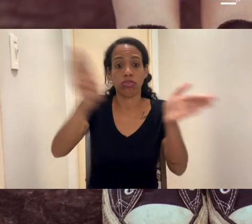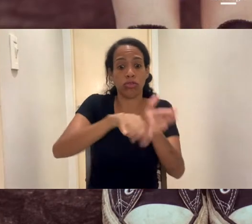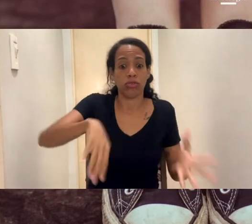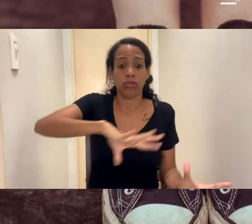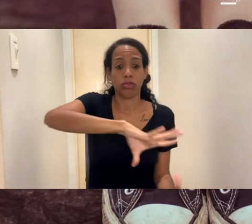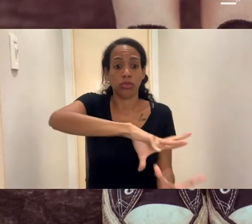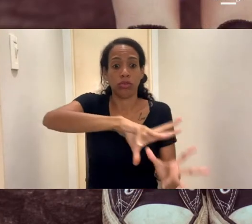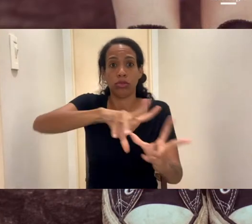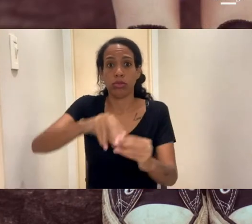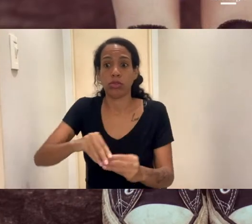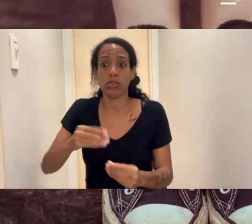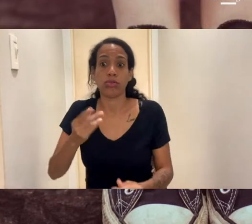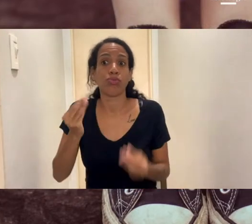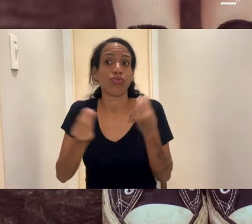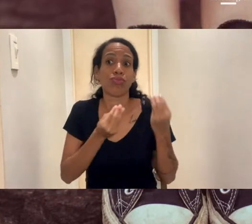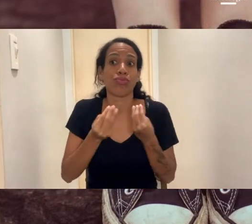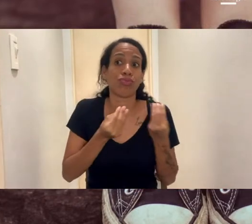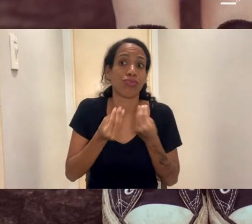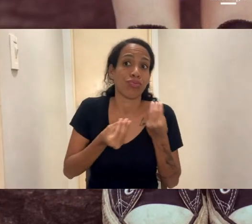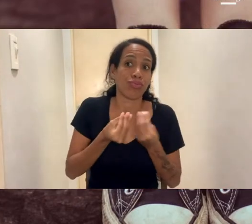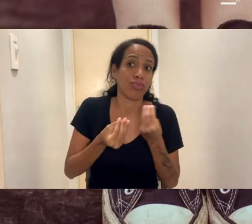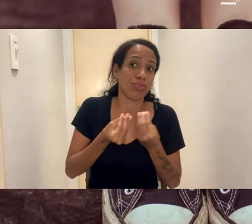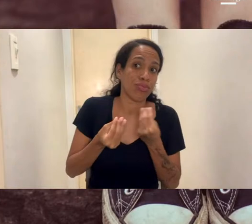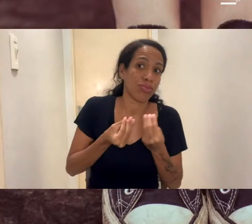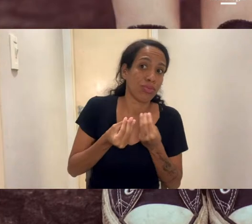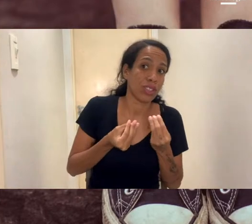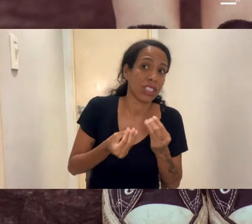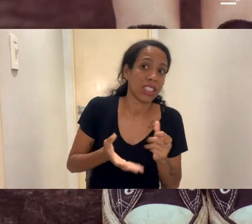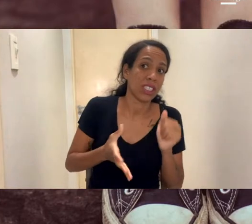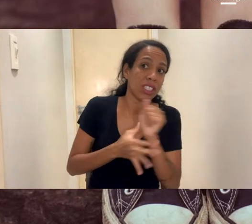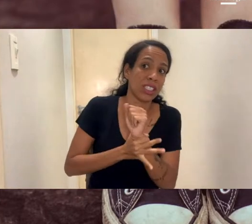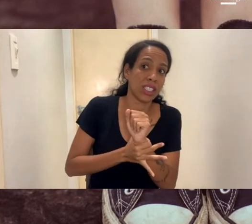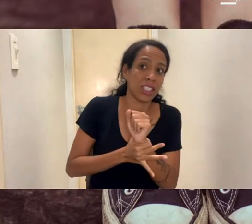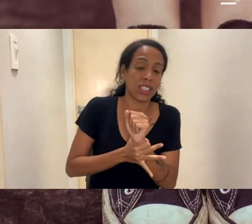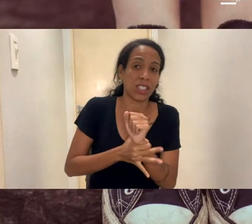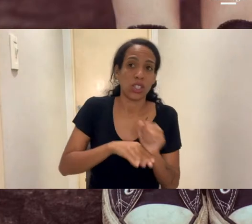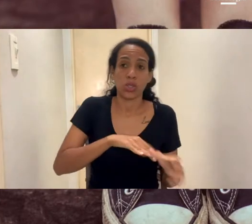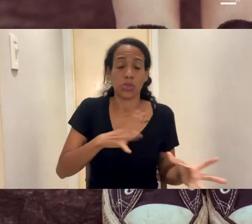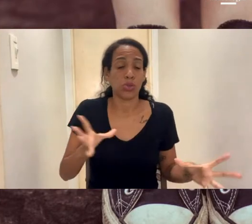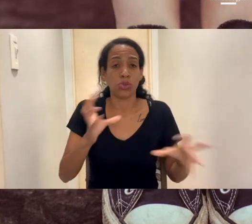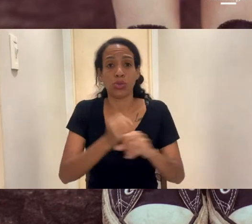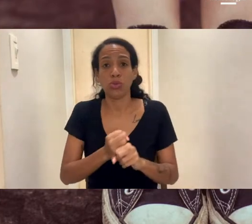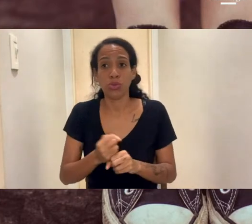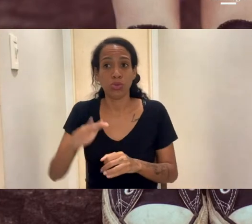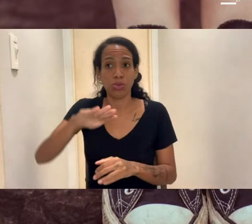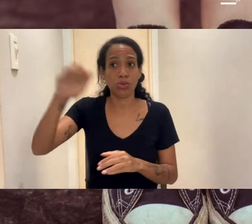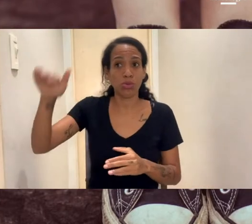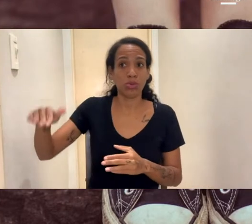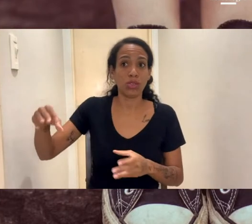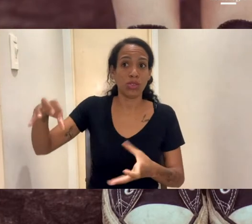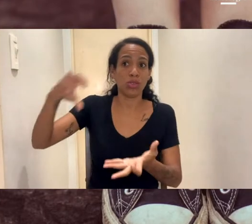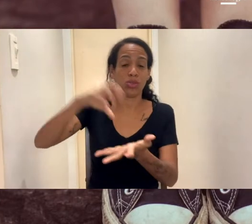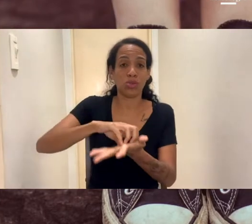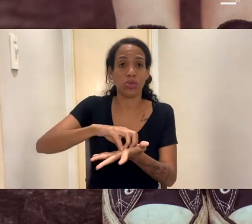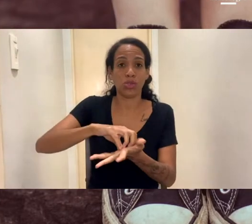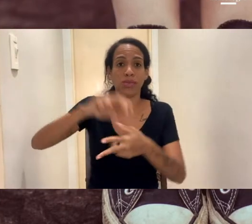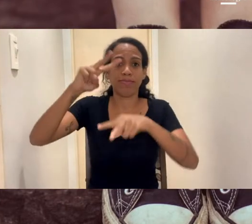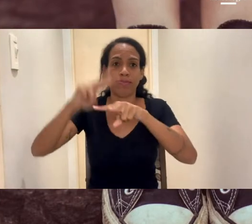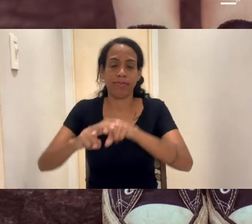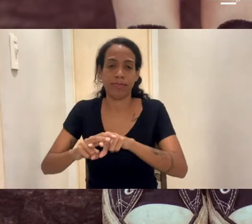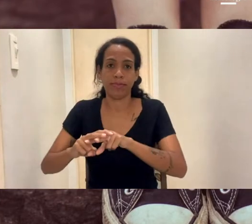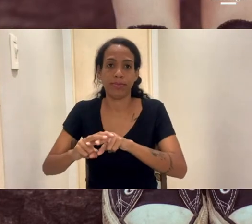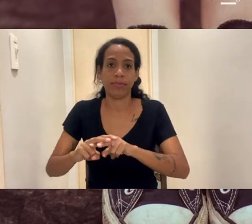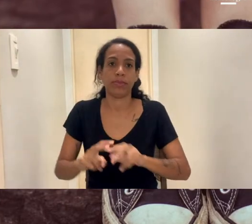na tentativa de assegurar a todos os adolescentes e jovens inseridos no sistema